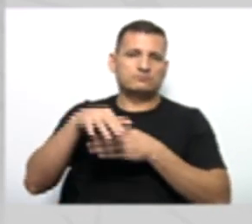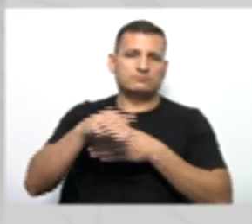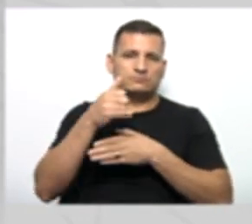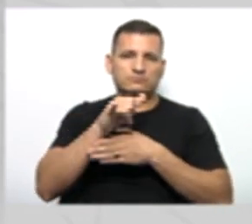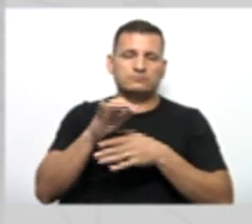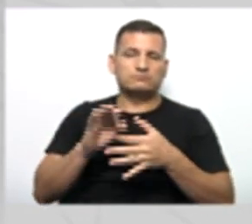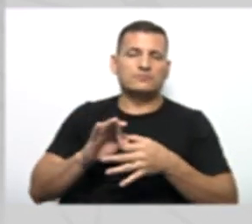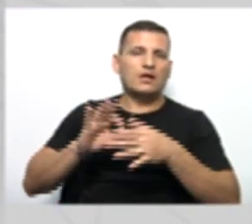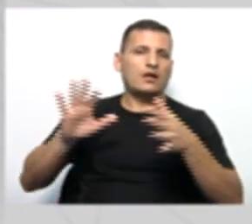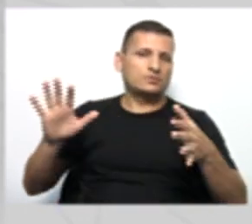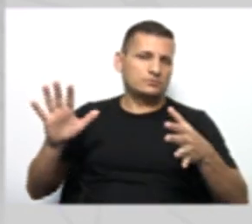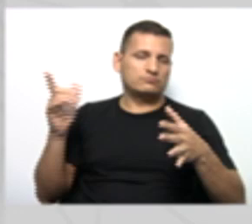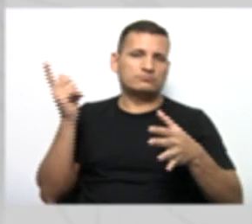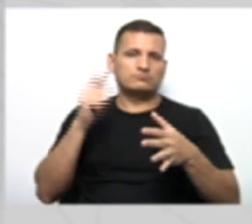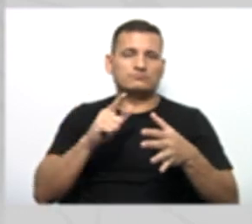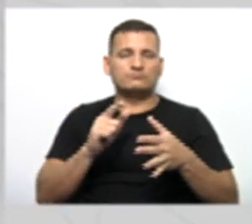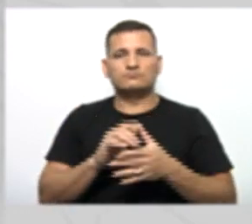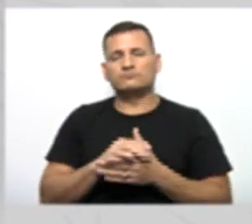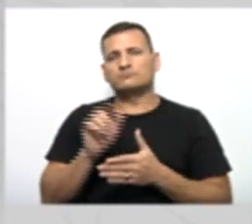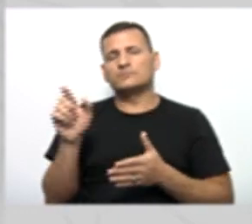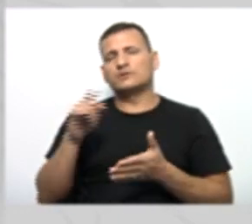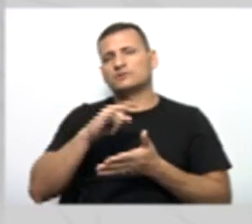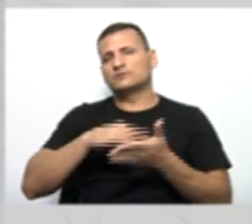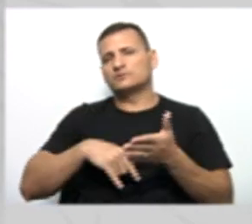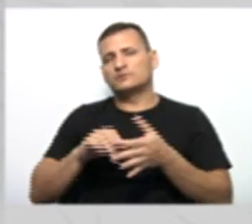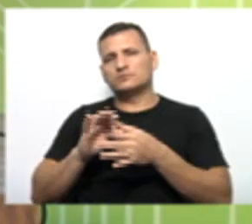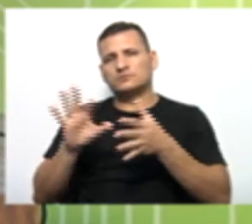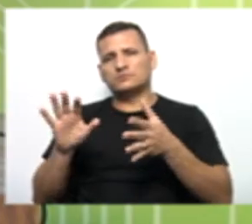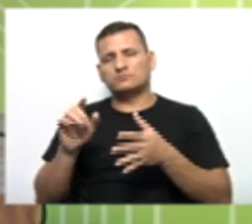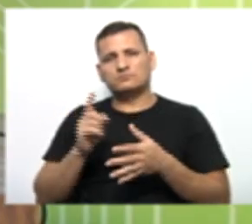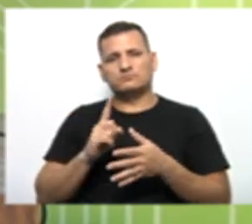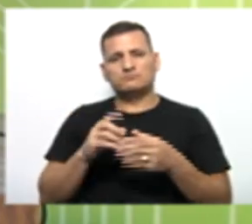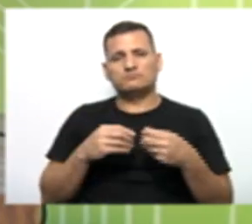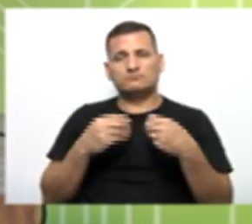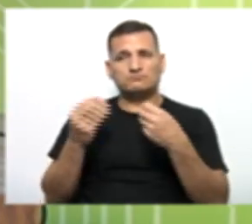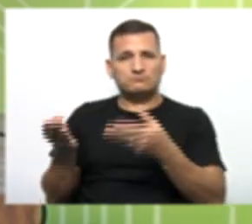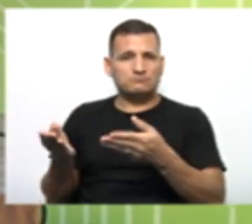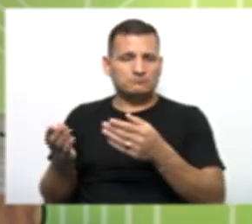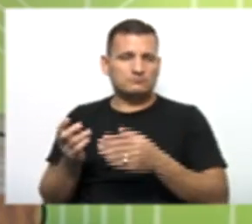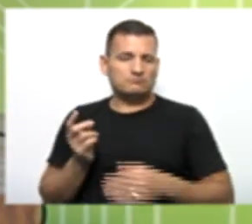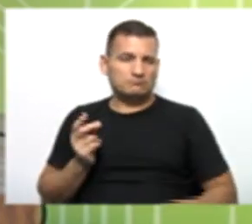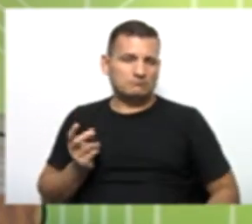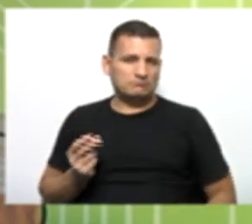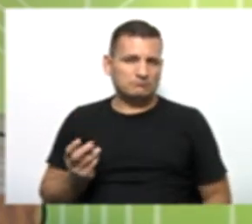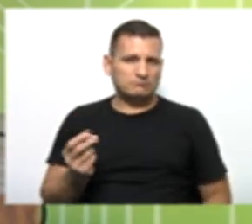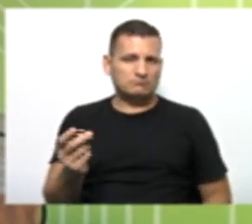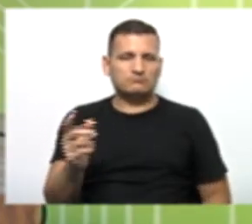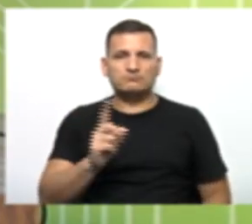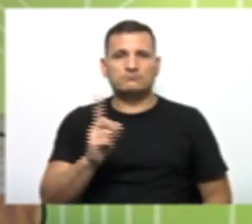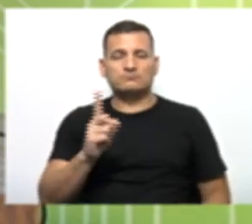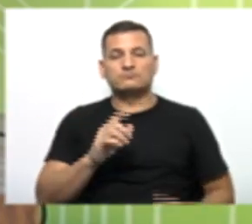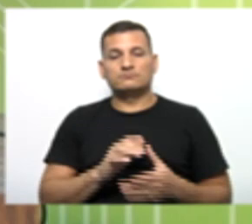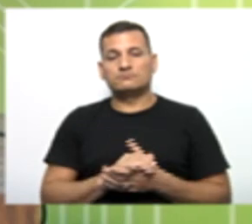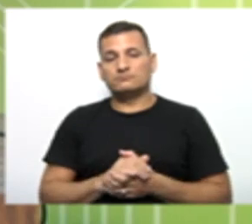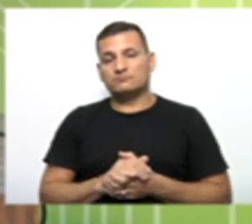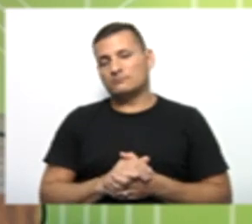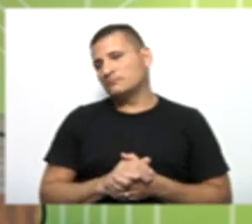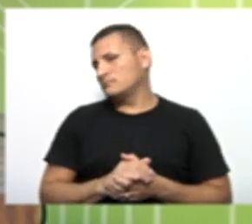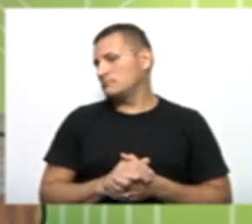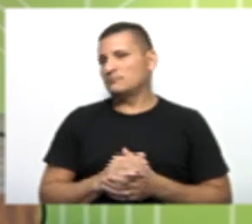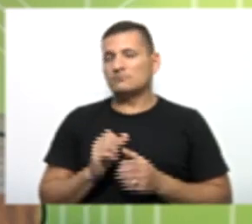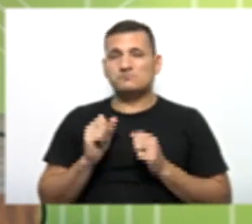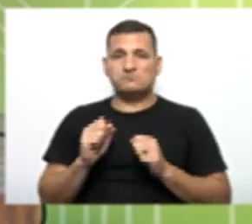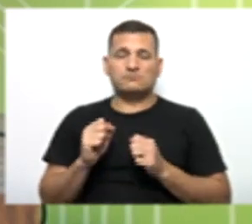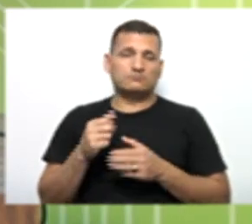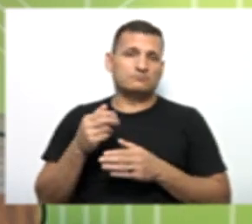licença de operação dessa usina, entretanto, ela não é dada ad eterno, ou seja, para sempre. Ela pode continuar